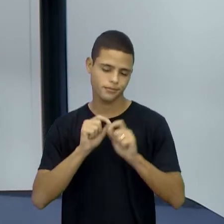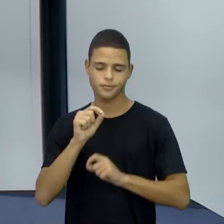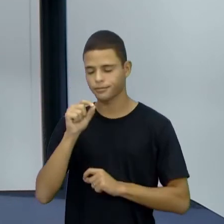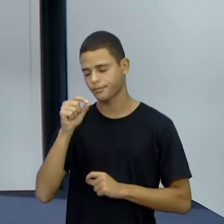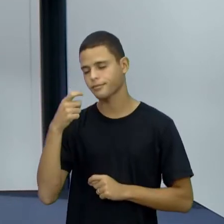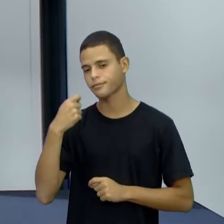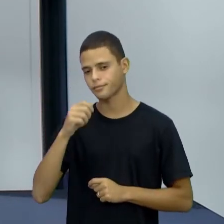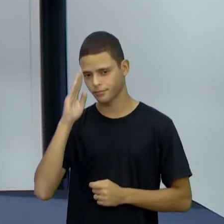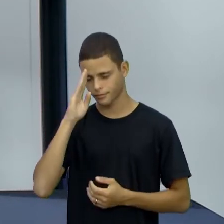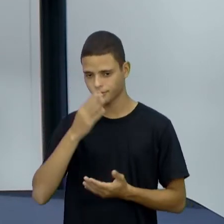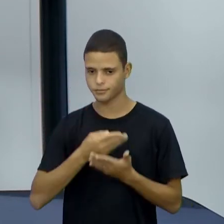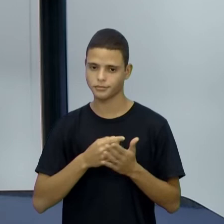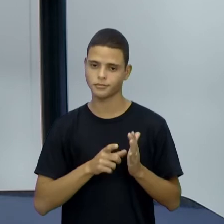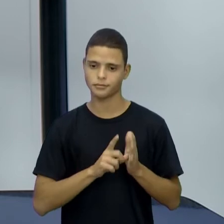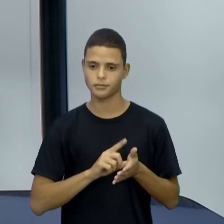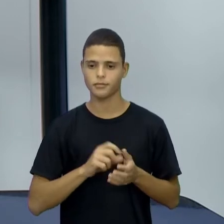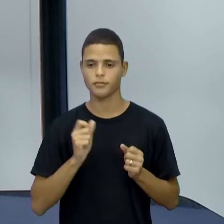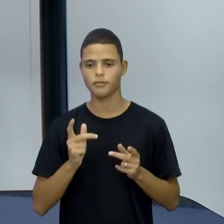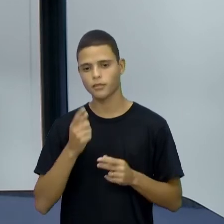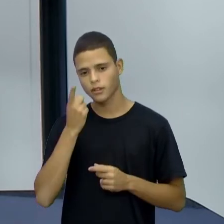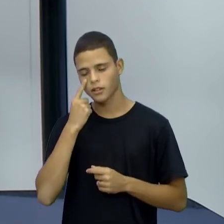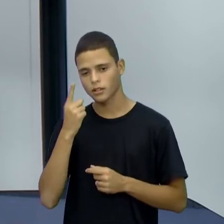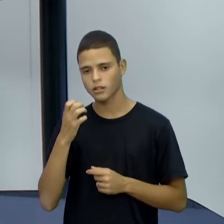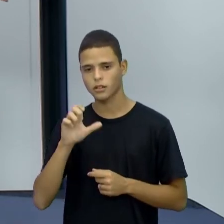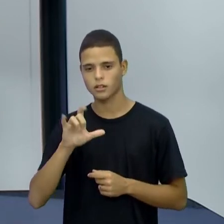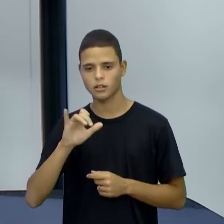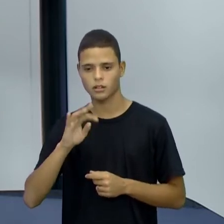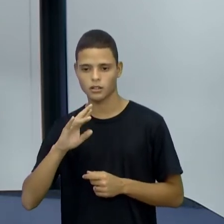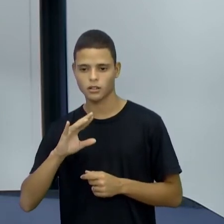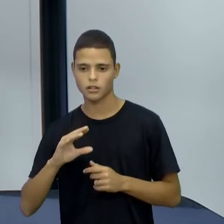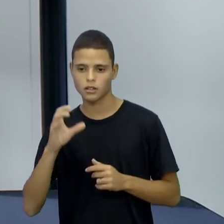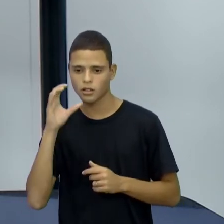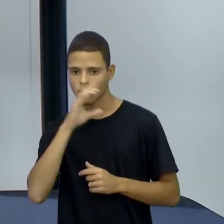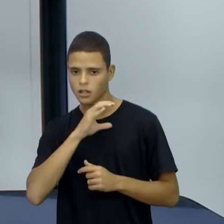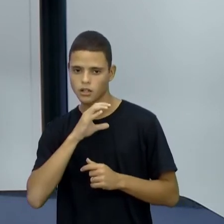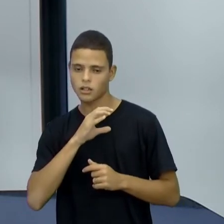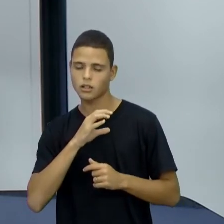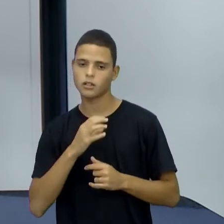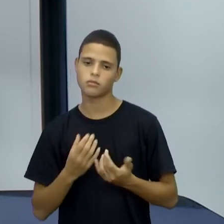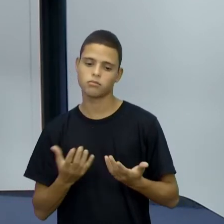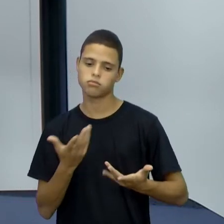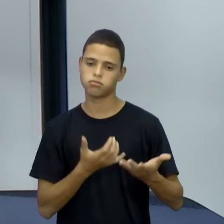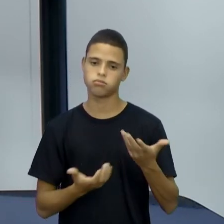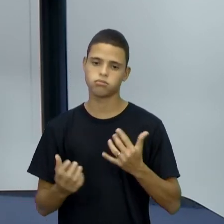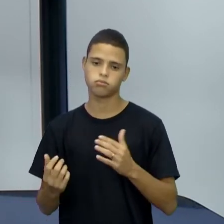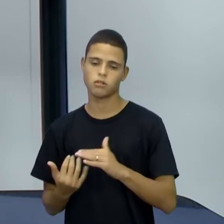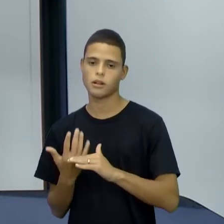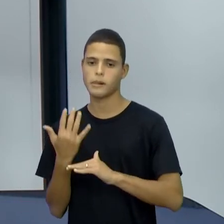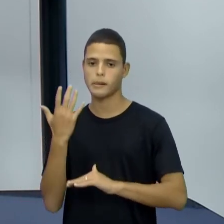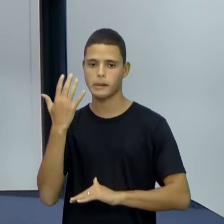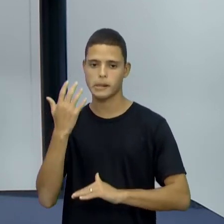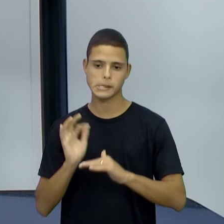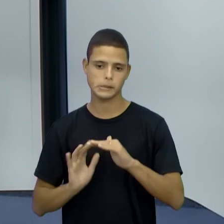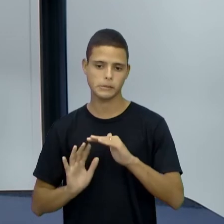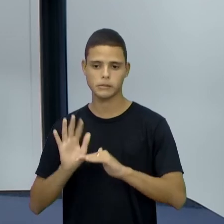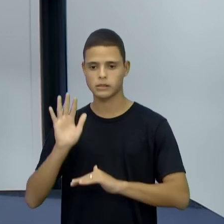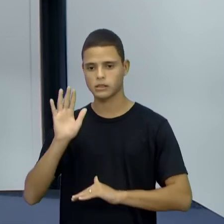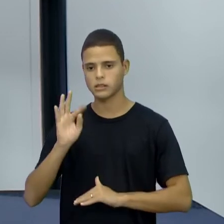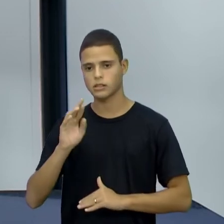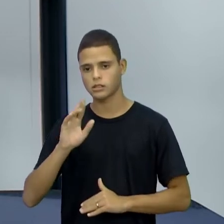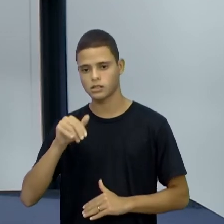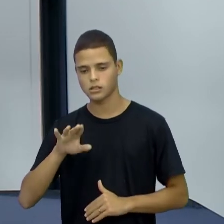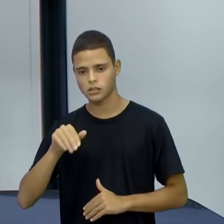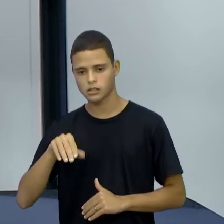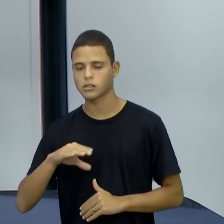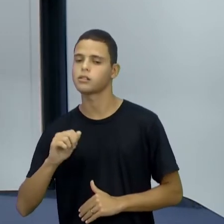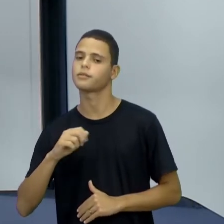Ou combustível. Veja que nas hidrelétricas não é de calor, né? É a própria água que faz a turbina girar, tá bom? Então as